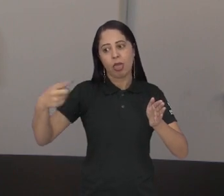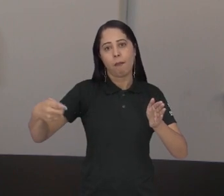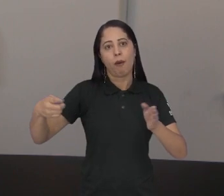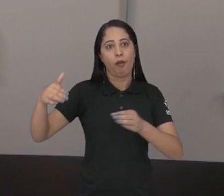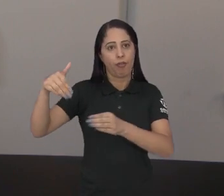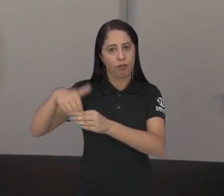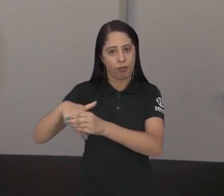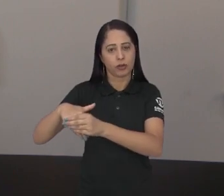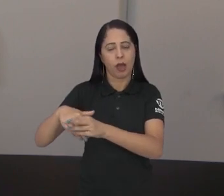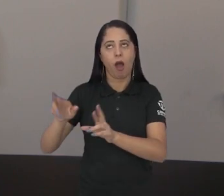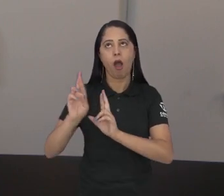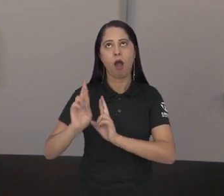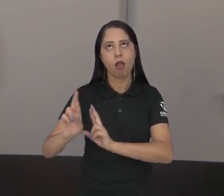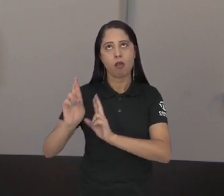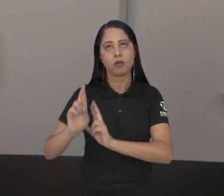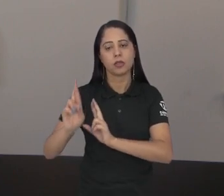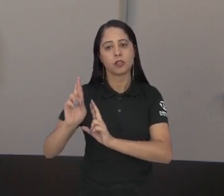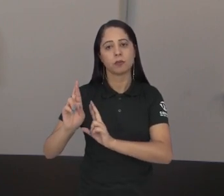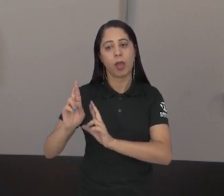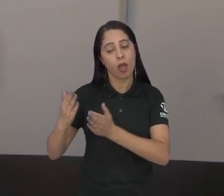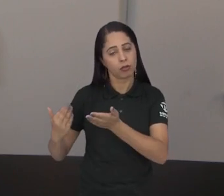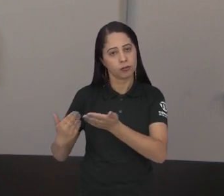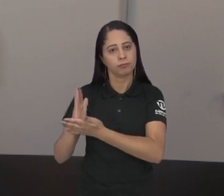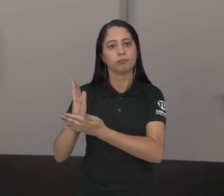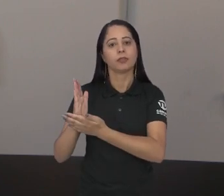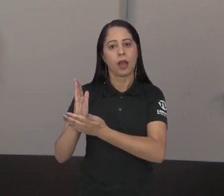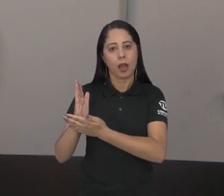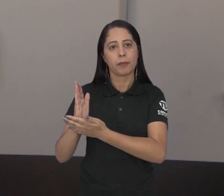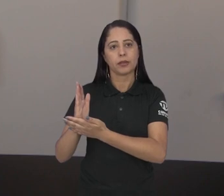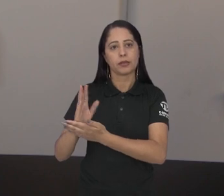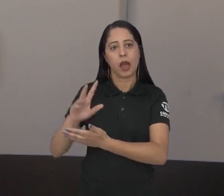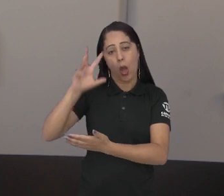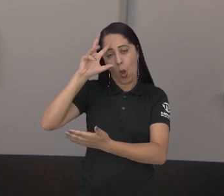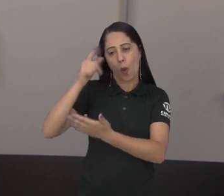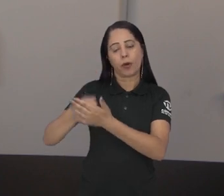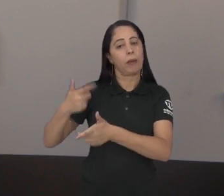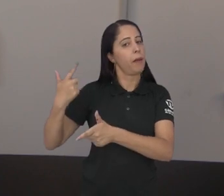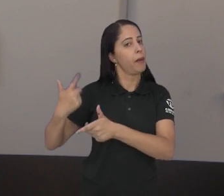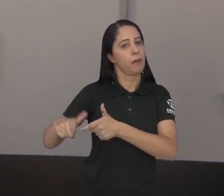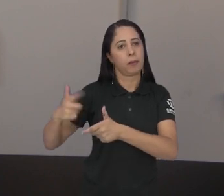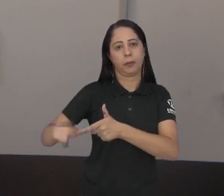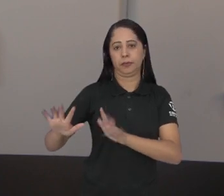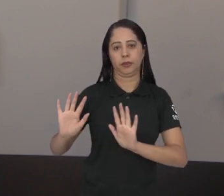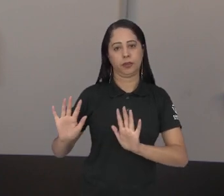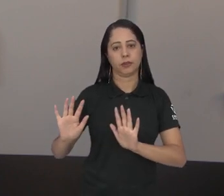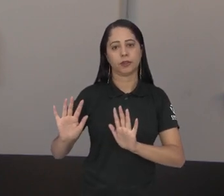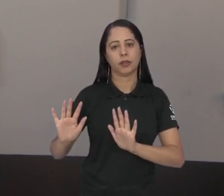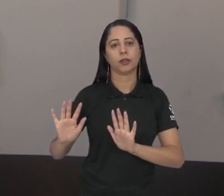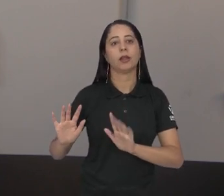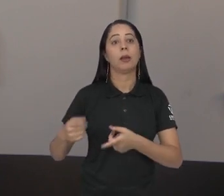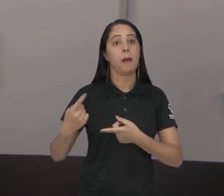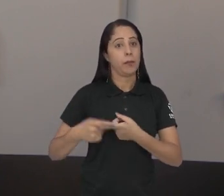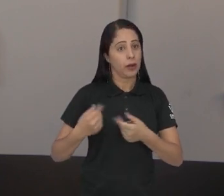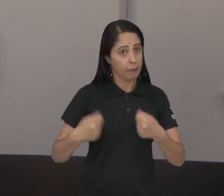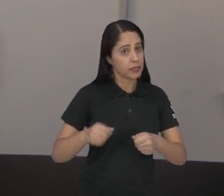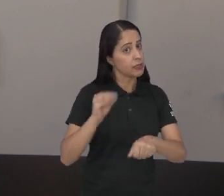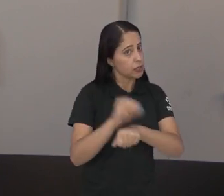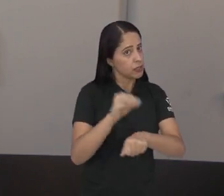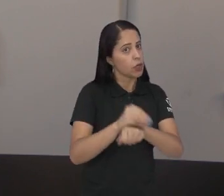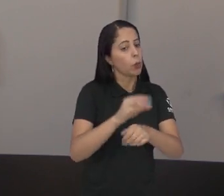vai entrar em prazos Eu espero que seja aprovado para resolver não resolver